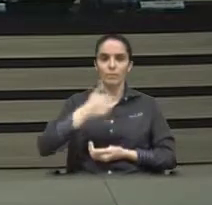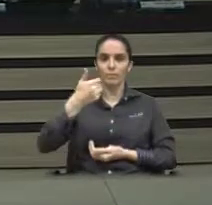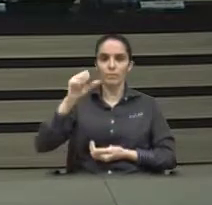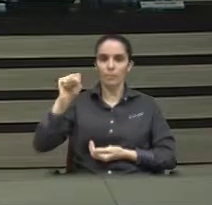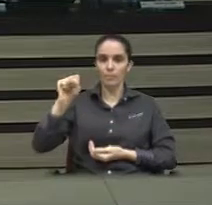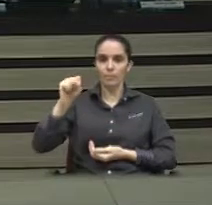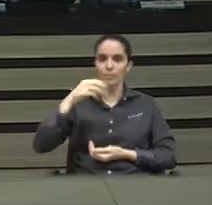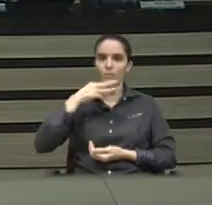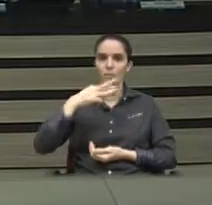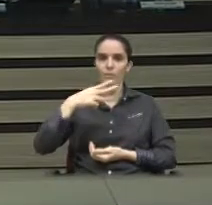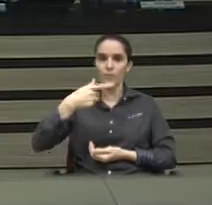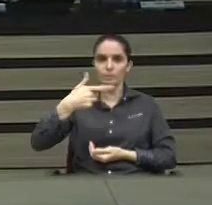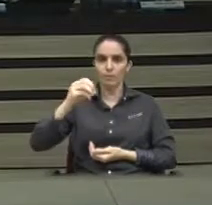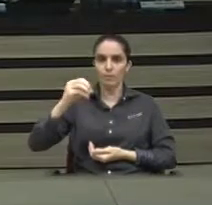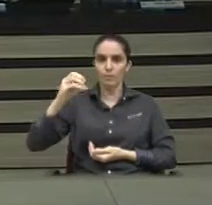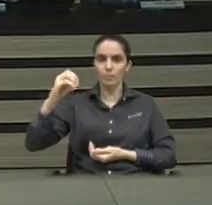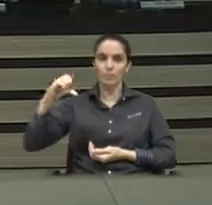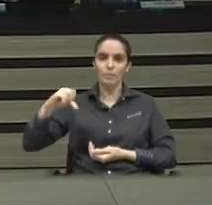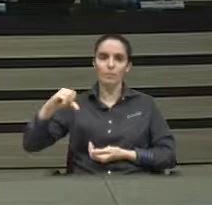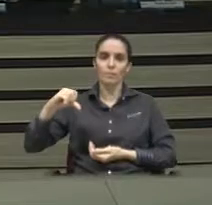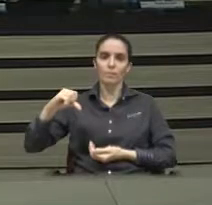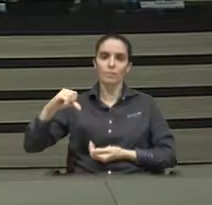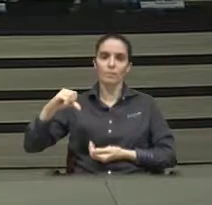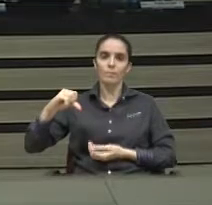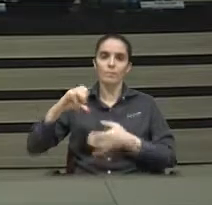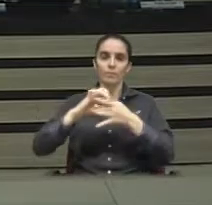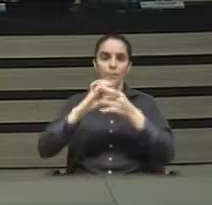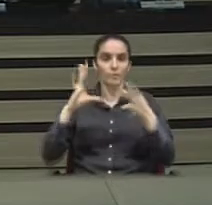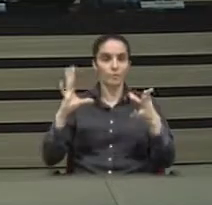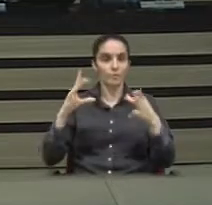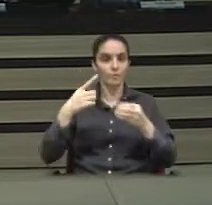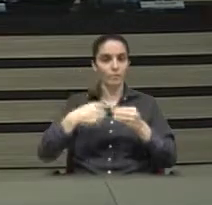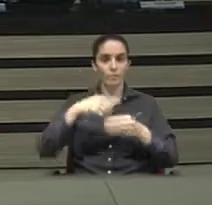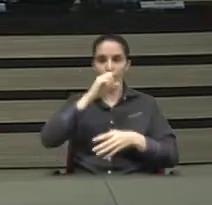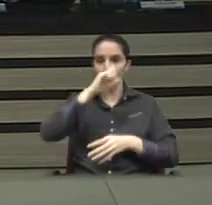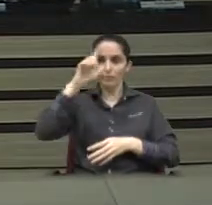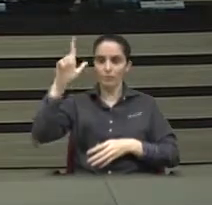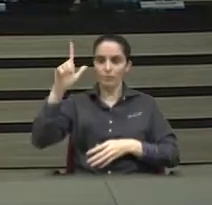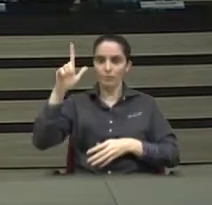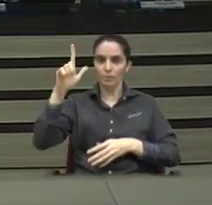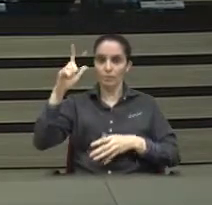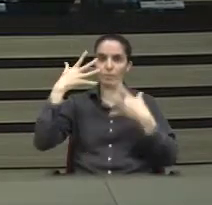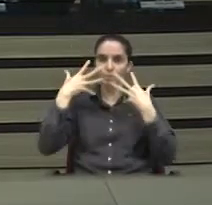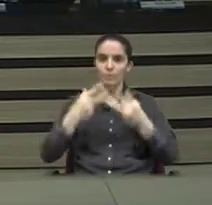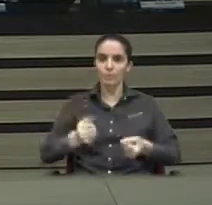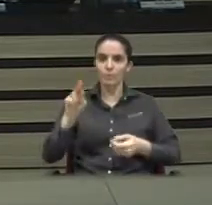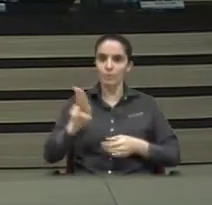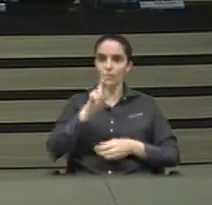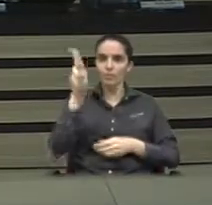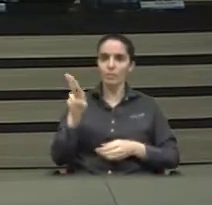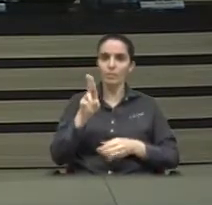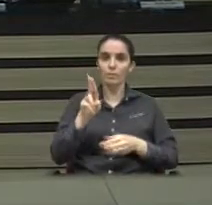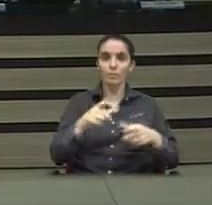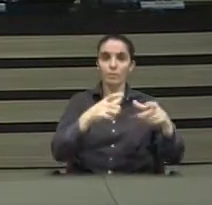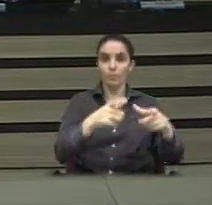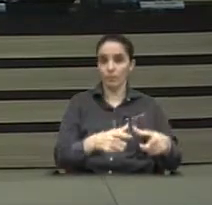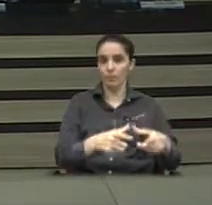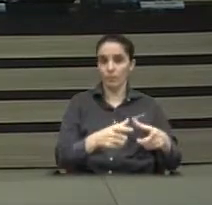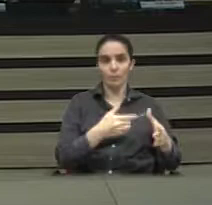454, 18 de março de 2009, que autoriza o município de Limeira a outorgar concessão de